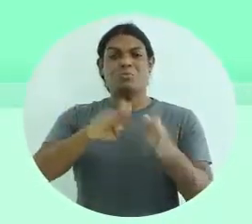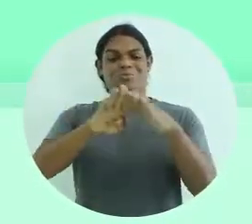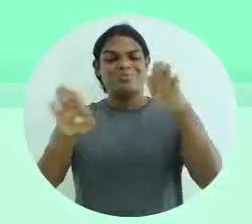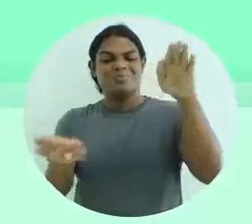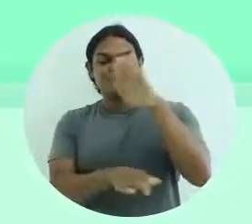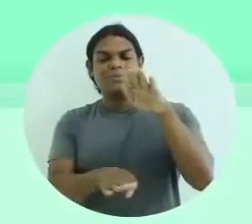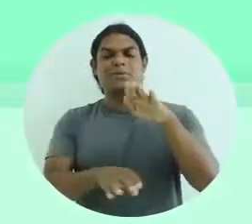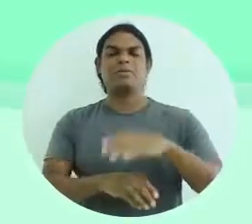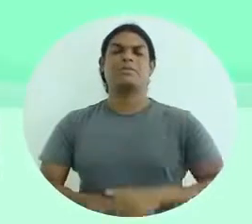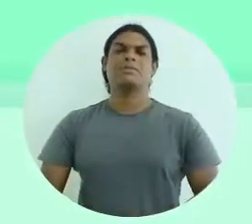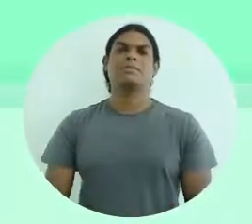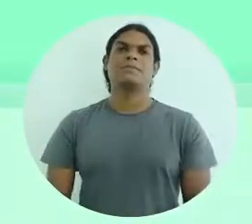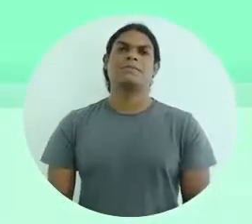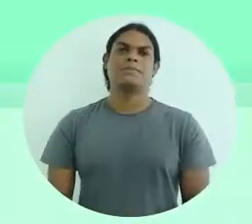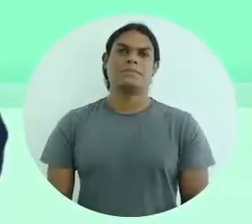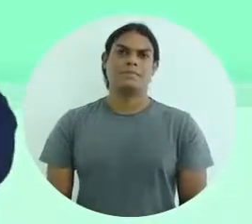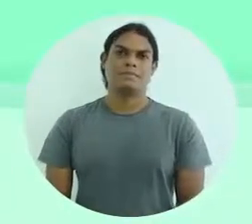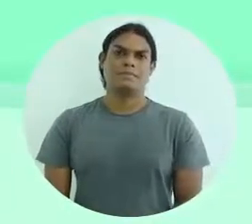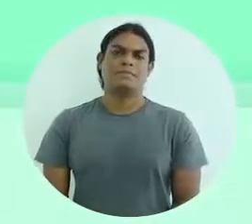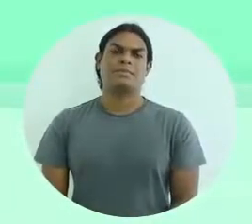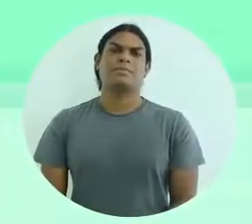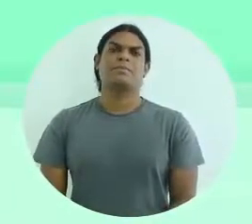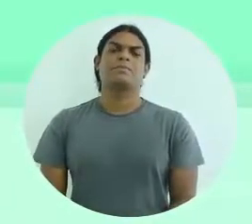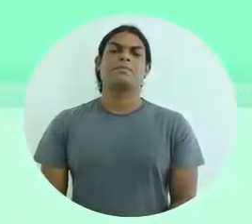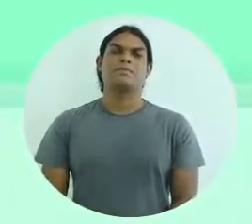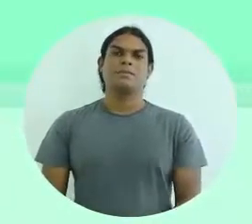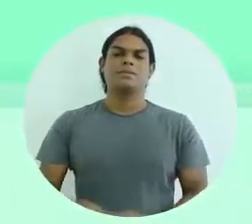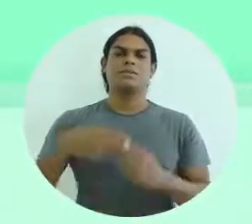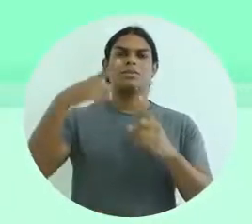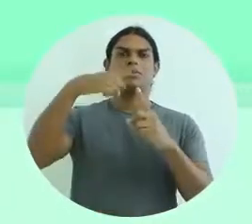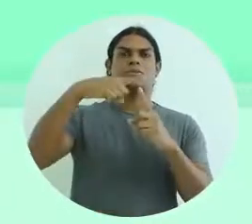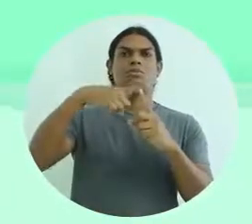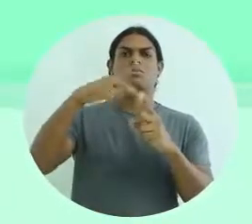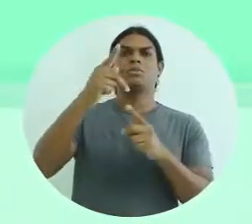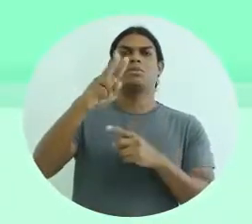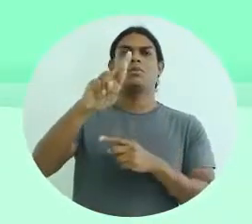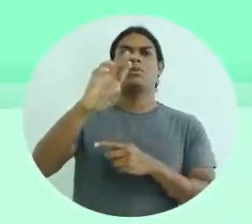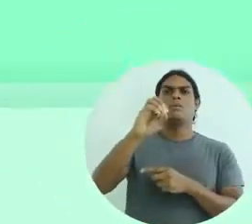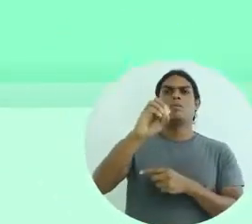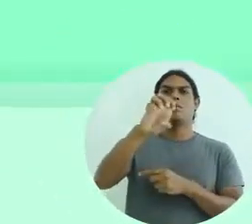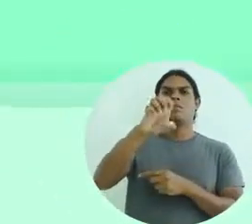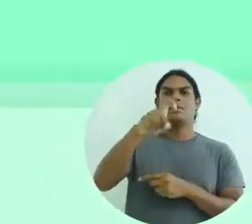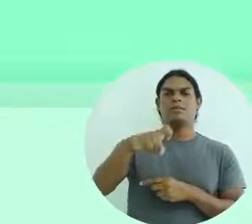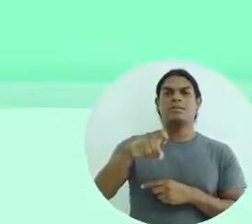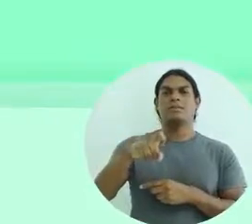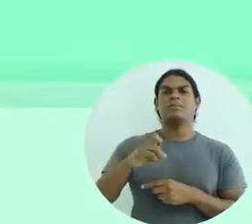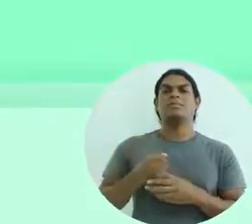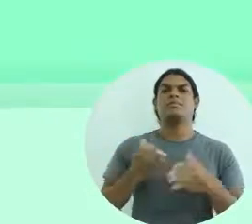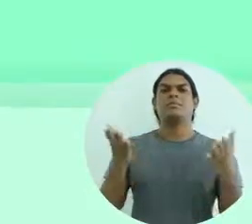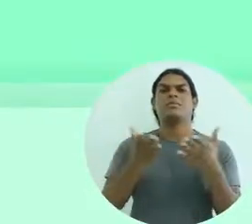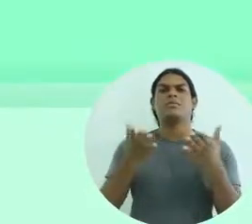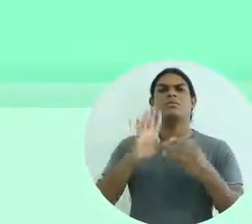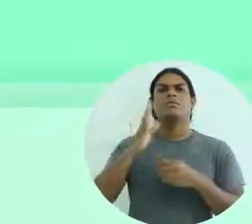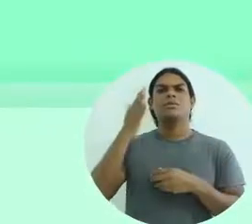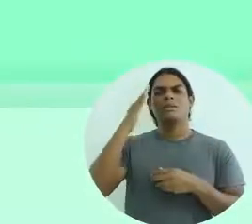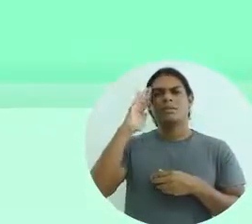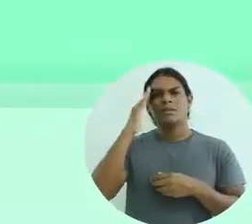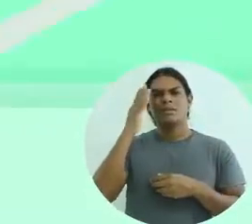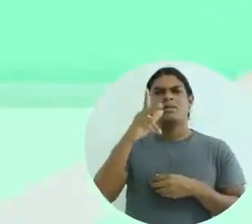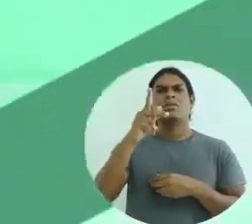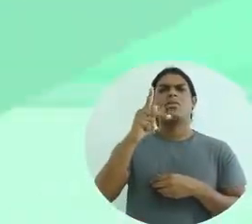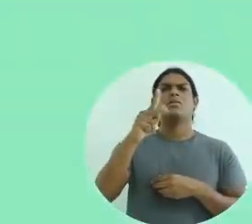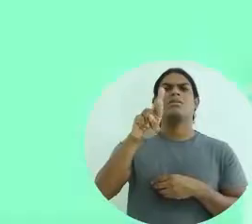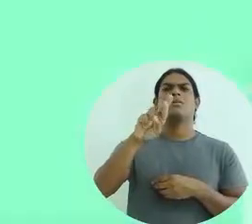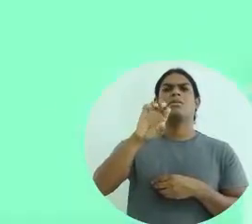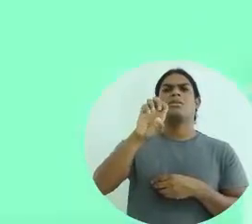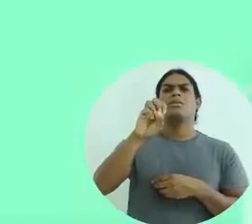mercado. Essas são as modalidades do PROEX. Vamos agora entender o PROGE.